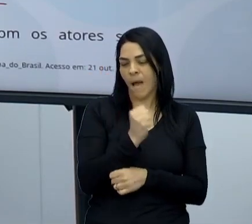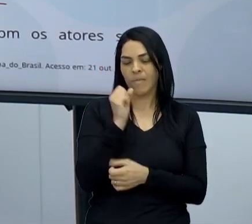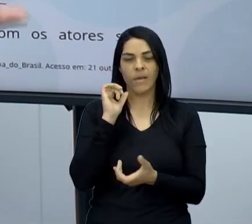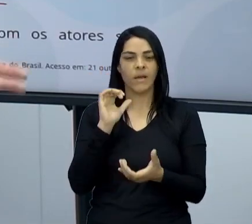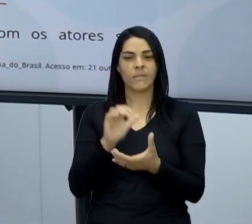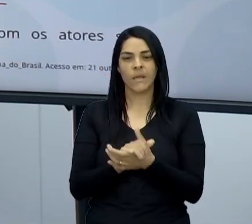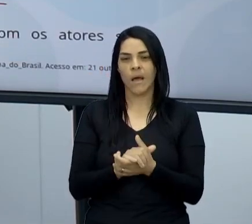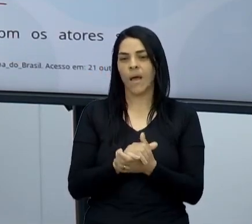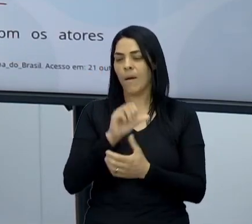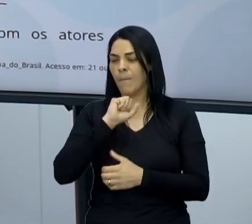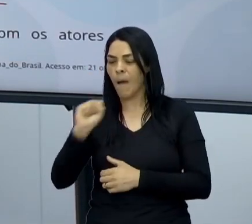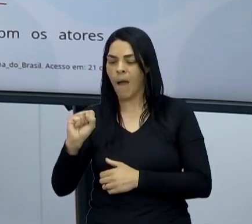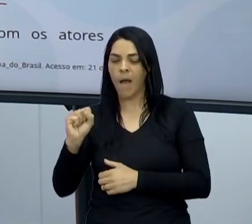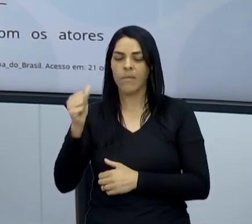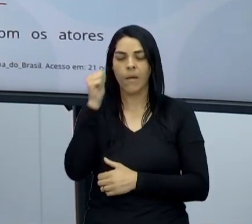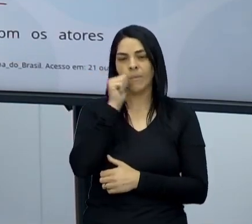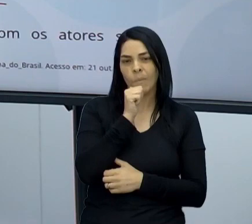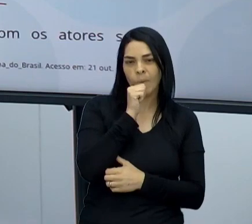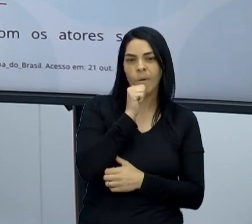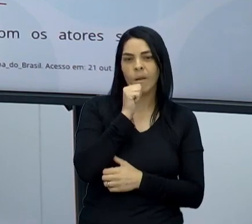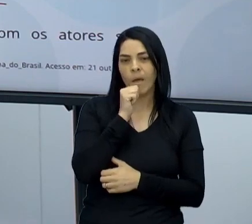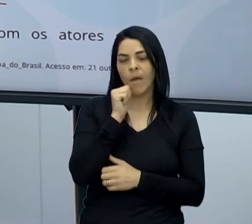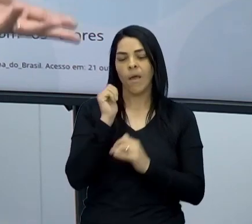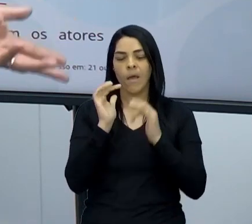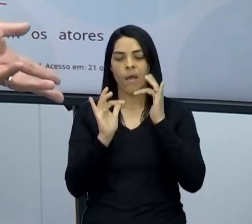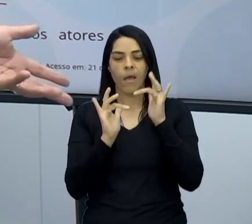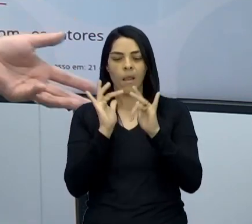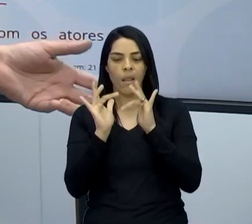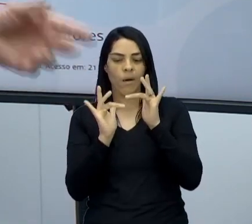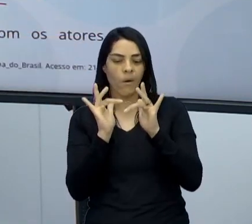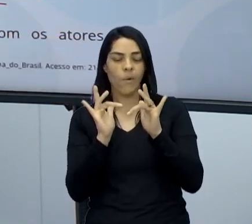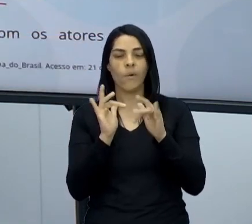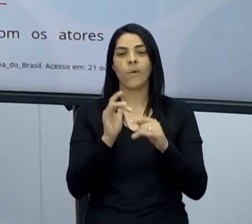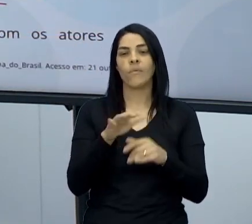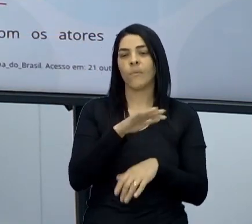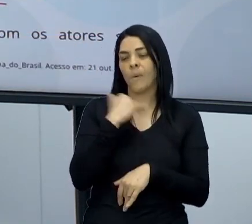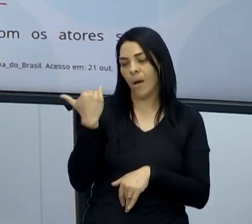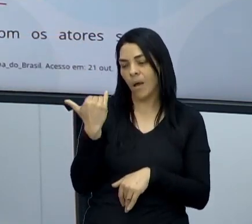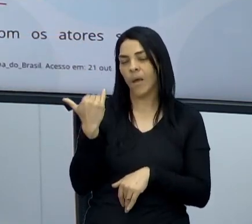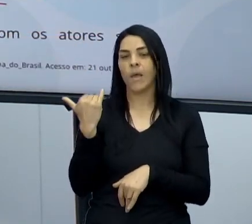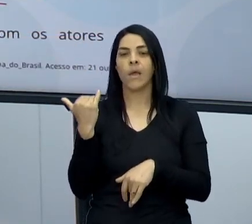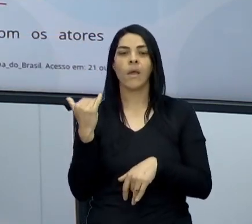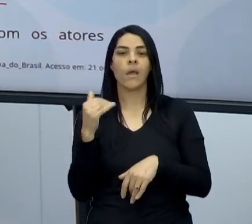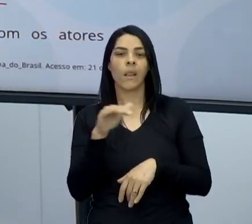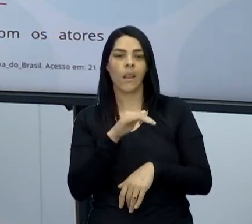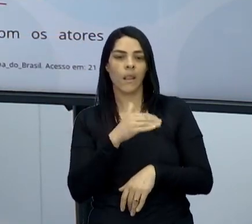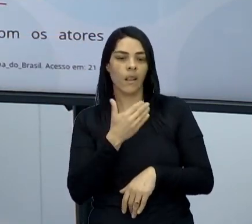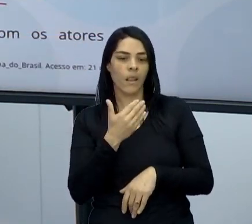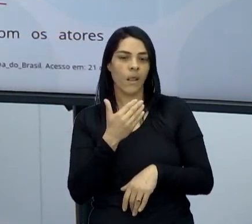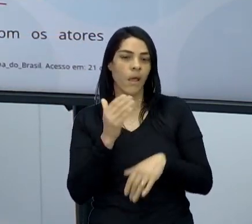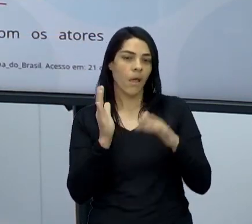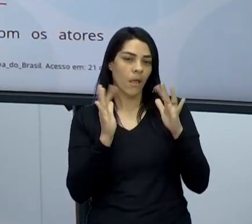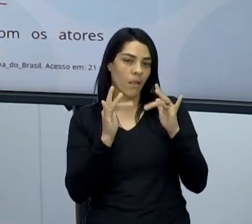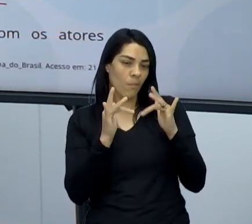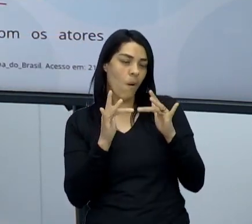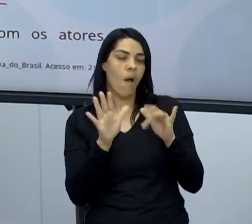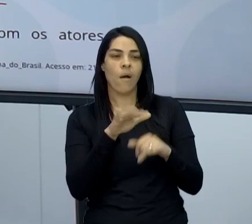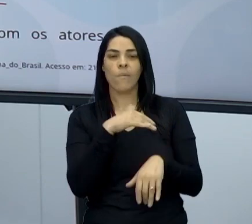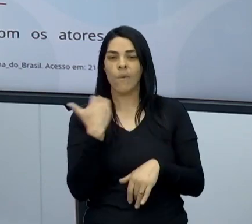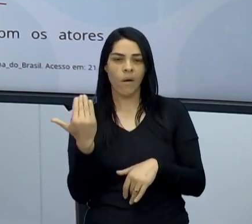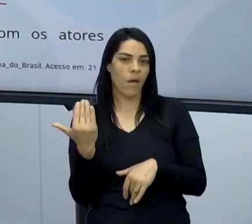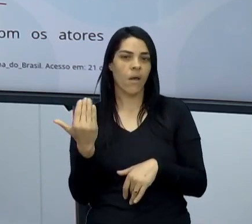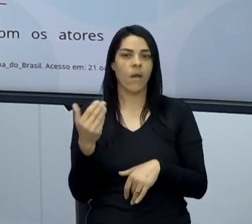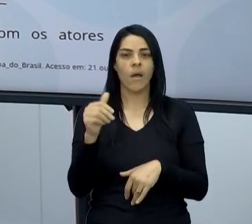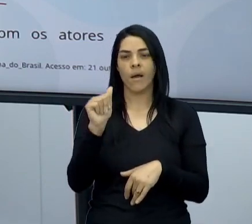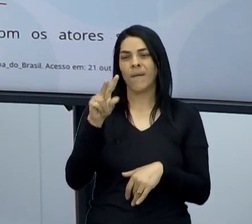casal? Não, mata um, né? A mulher deixa noivo, namorado, falecer, tal. Ou algo do tipo. Pensa, por exemplo, no Avatar.